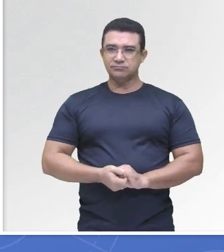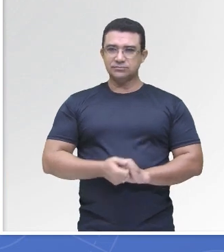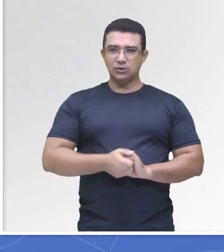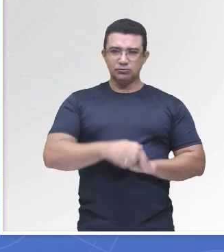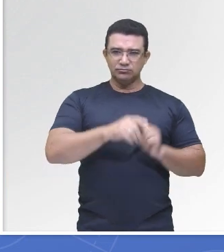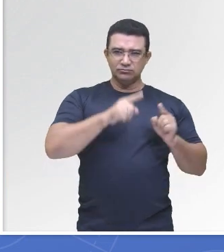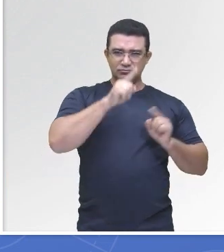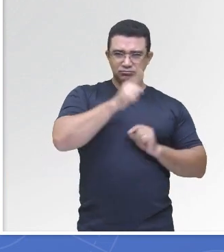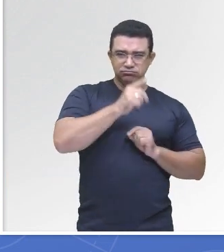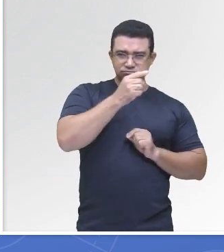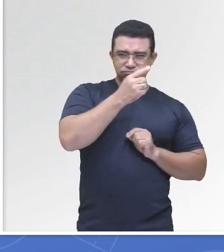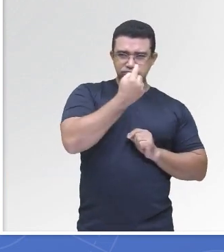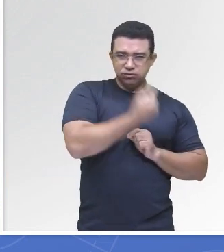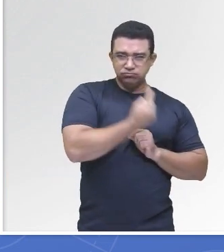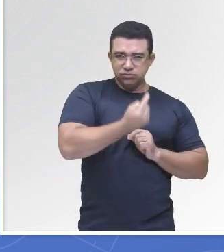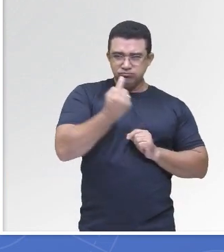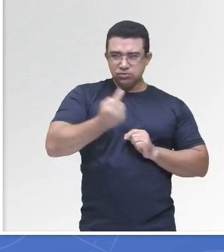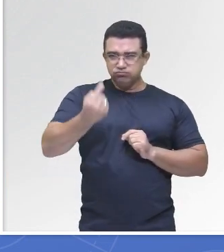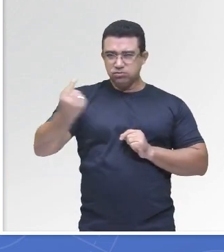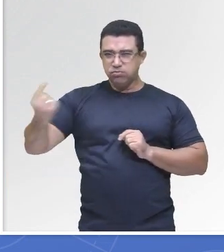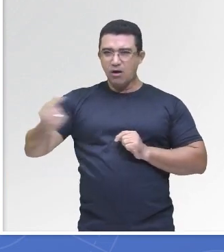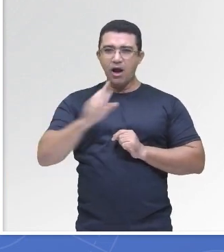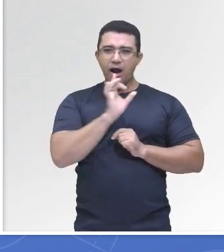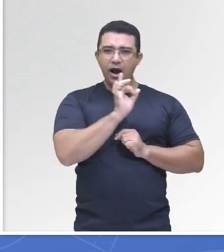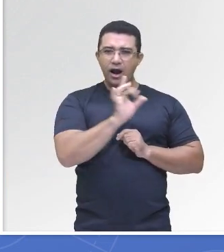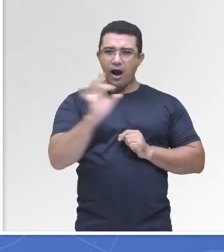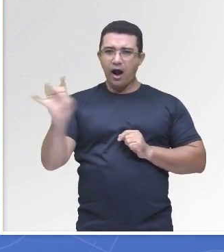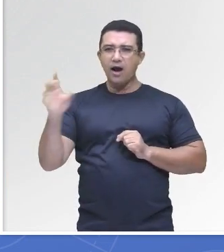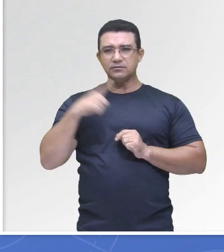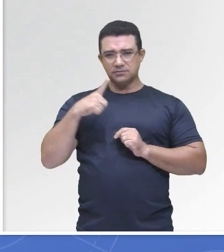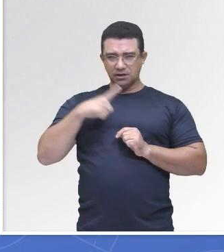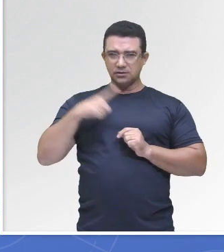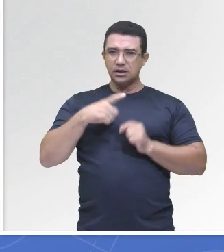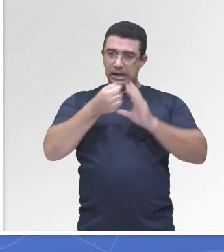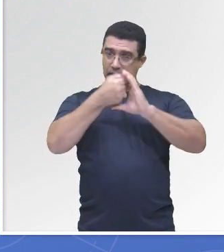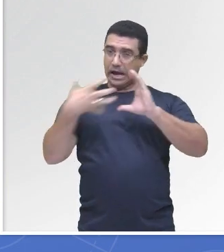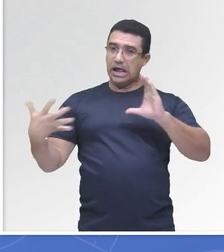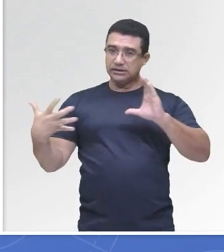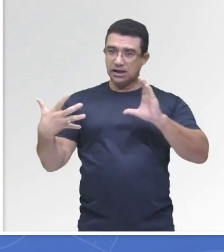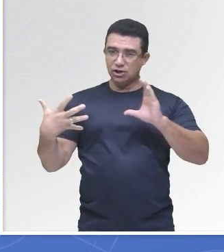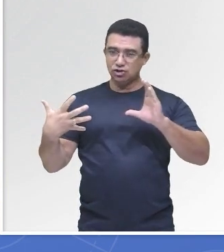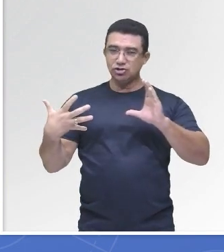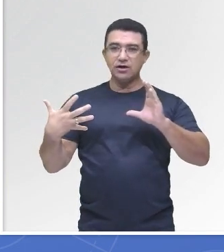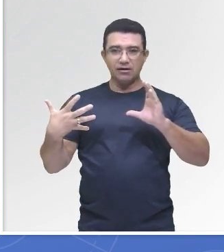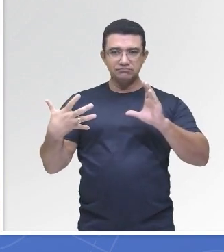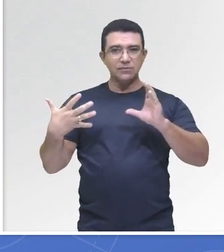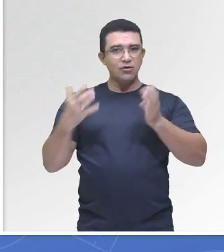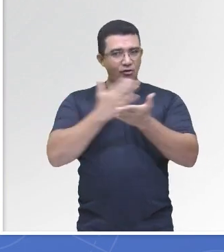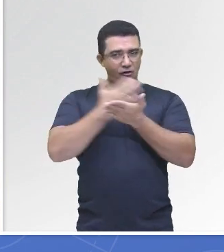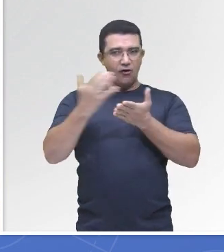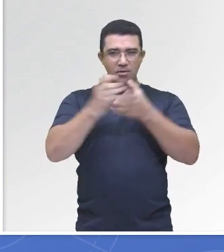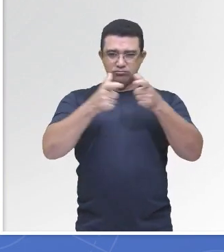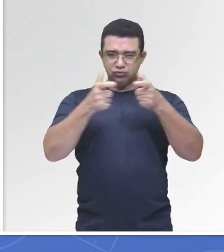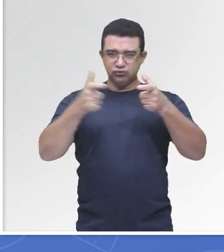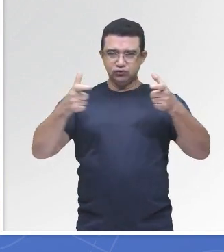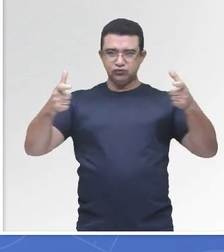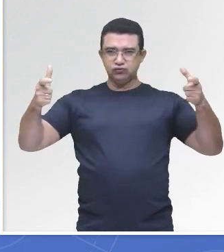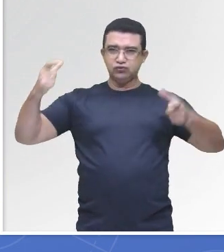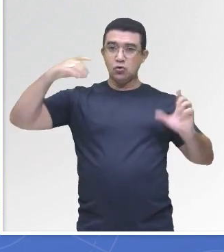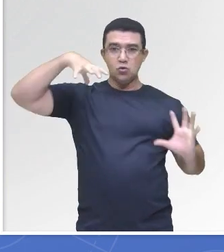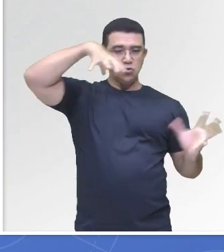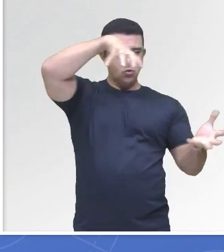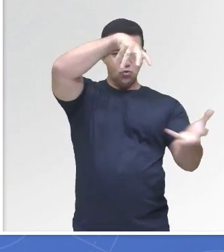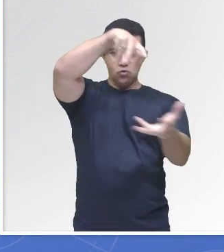vão adquirindo características que vão fazer com que a gente ocupe o planeta de um canto a